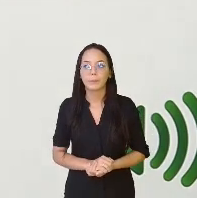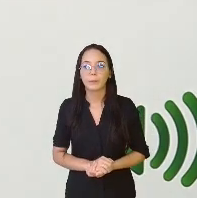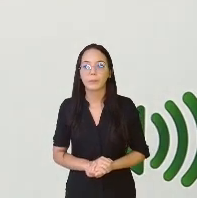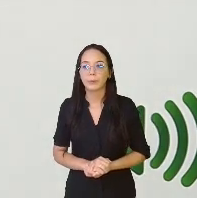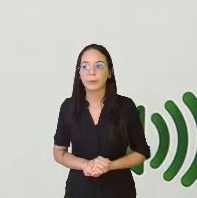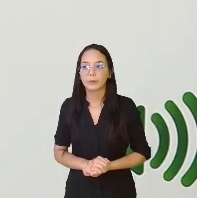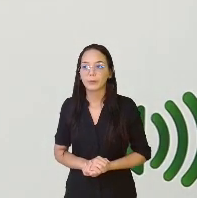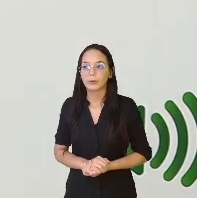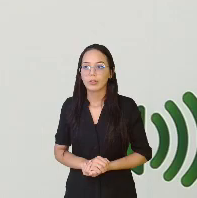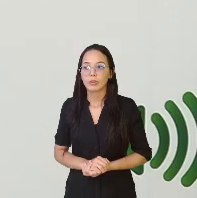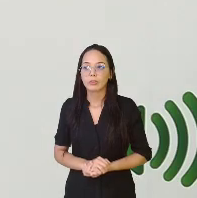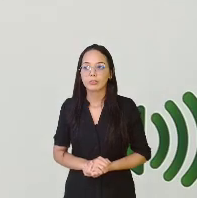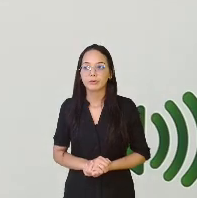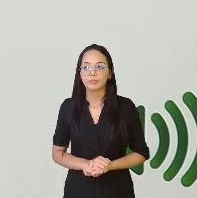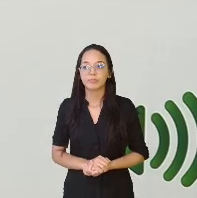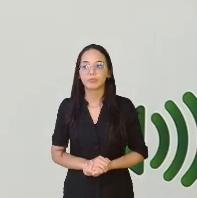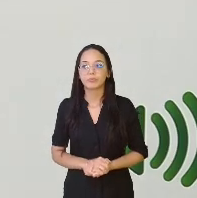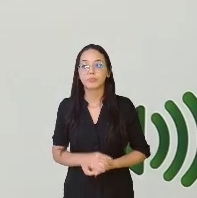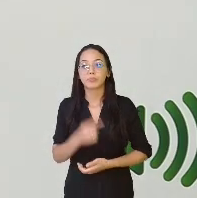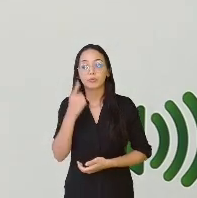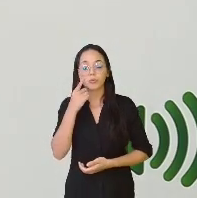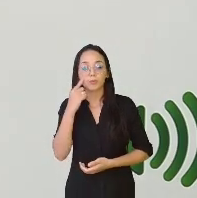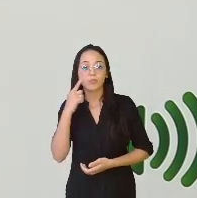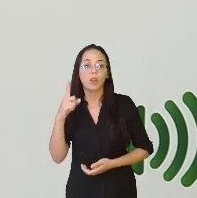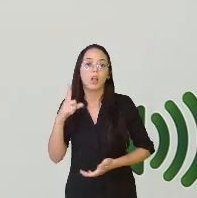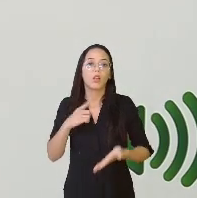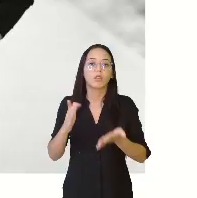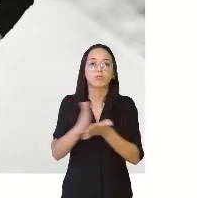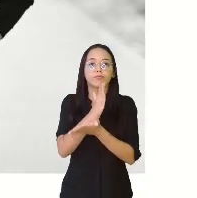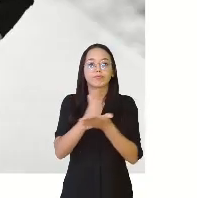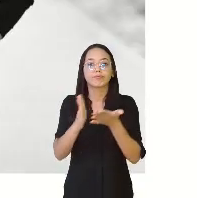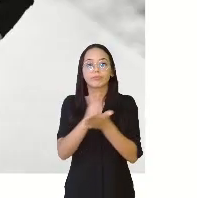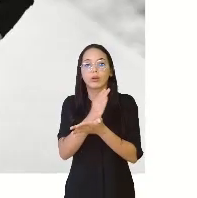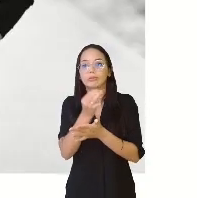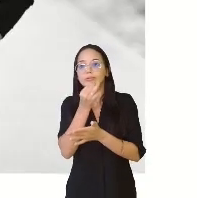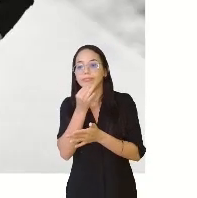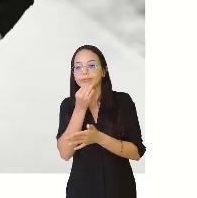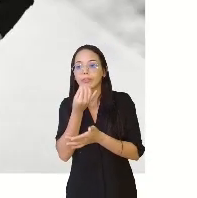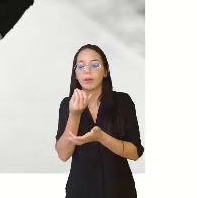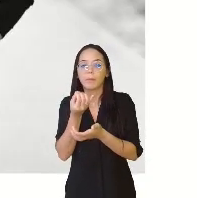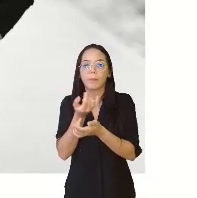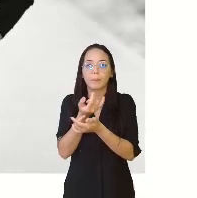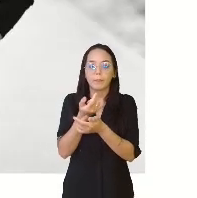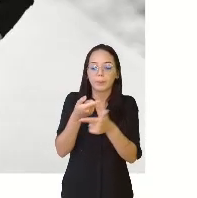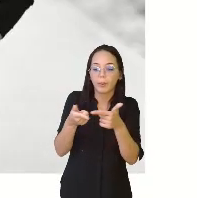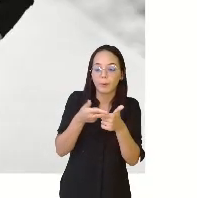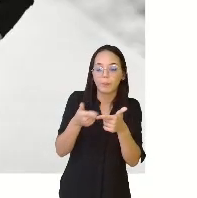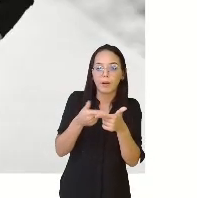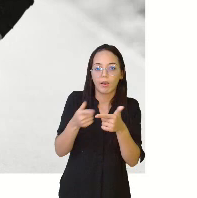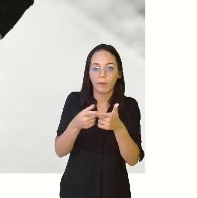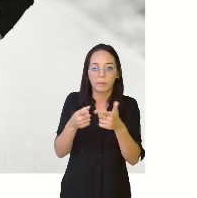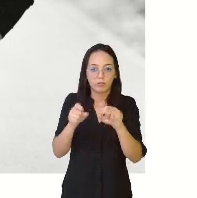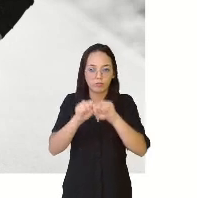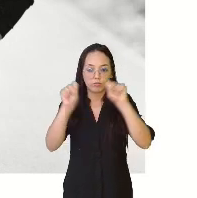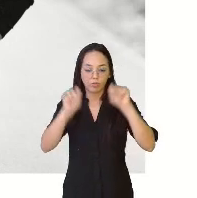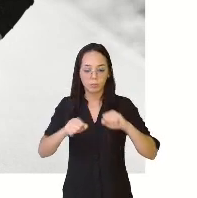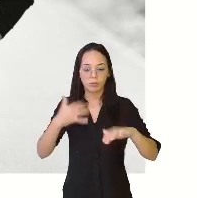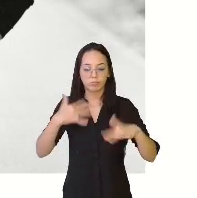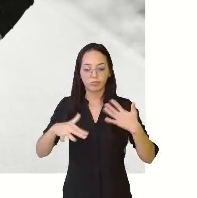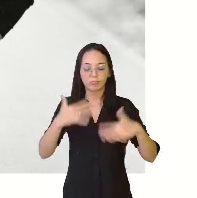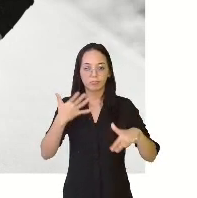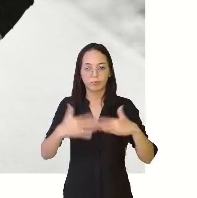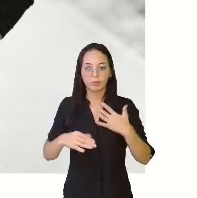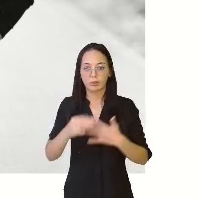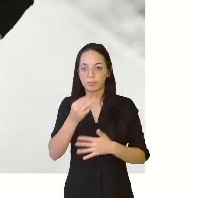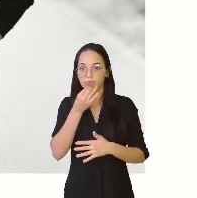Esquece disso. Aqui, a gente tem alguns problemas que podem afetar o sistema locomotor.